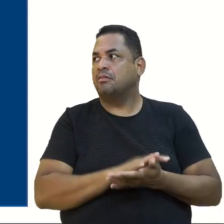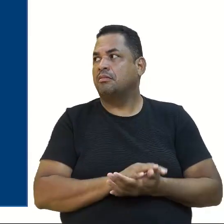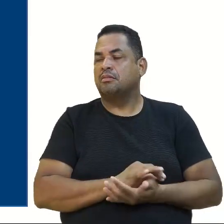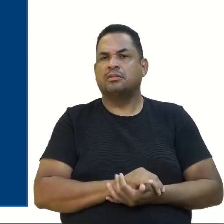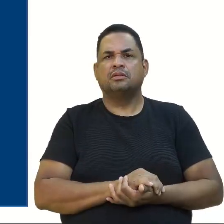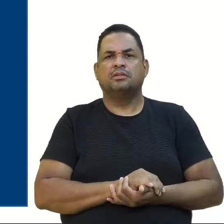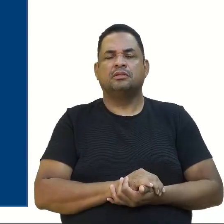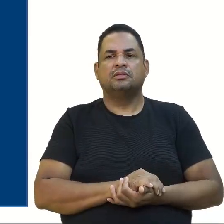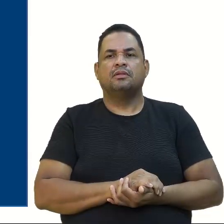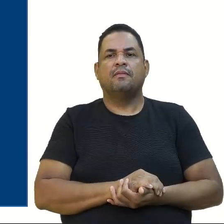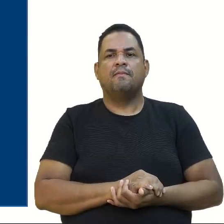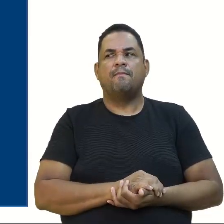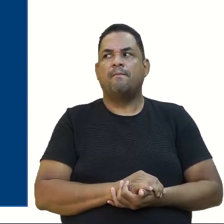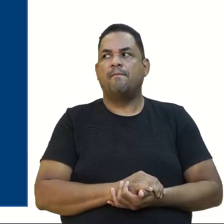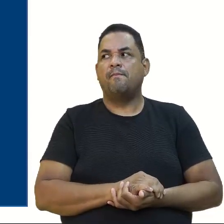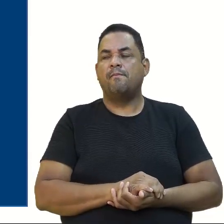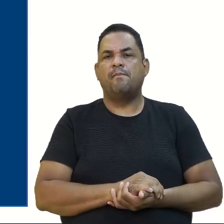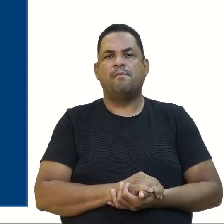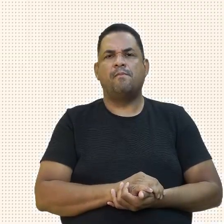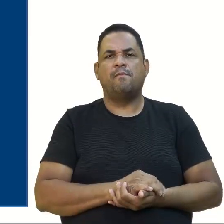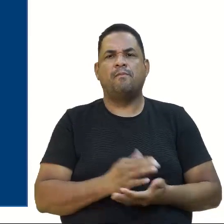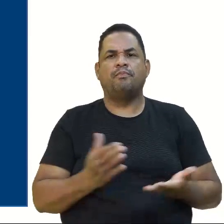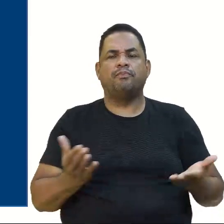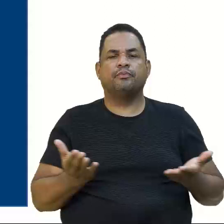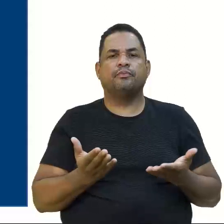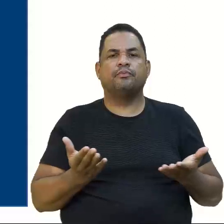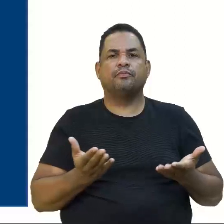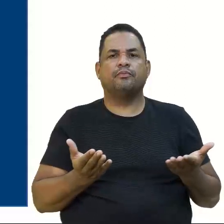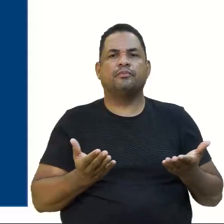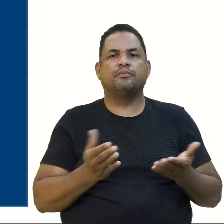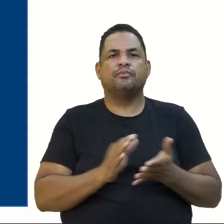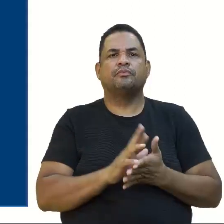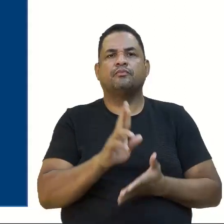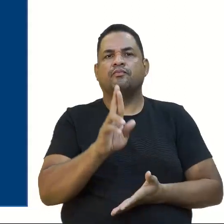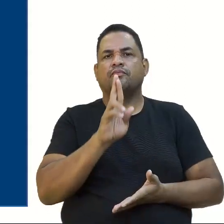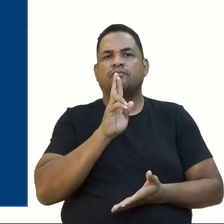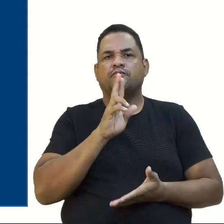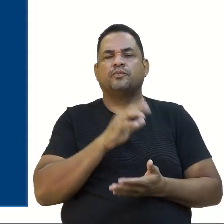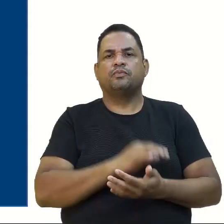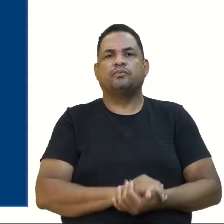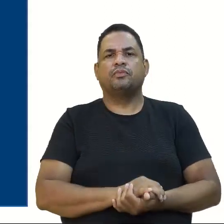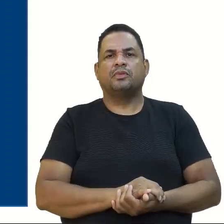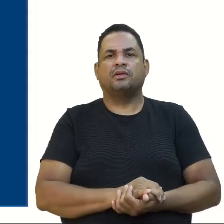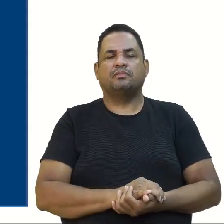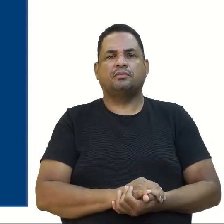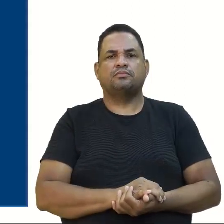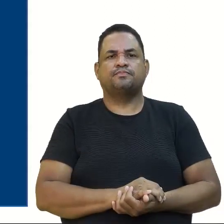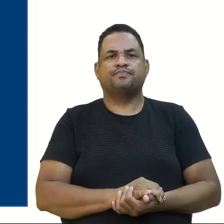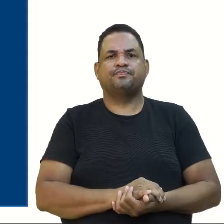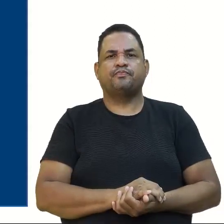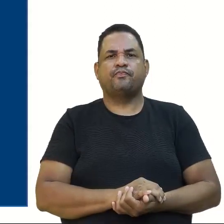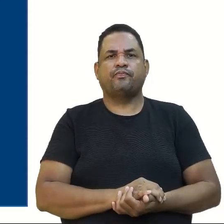sinal. E agora? Vamos à resposta? Vamos. Resposta correta é...